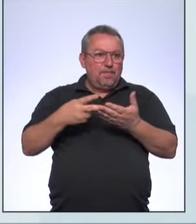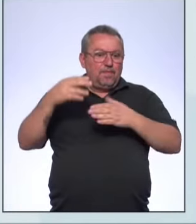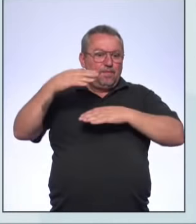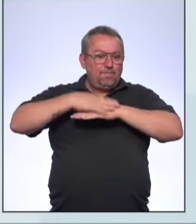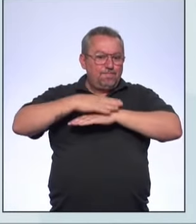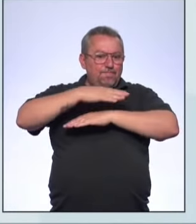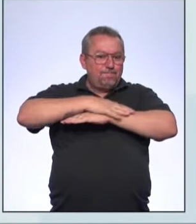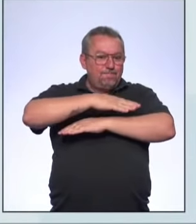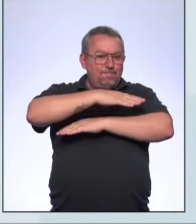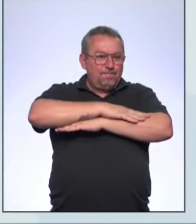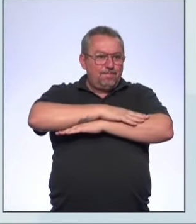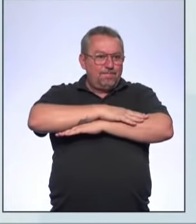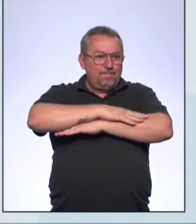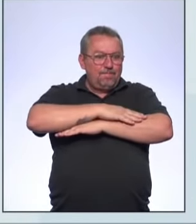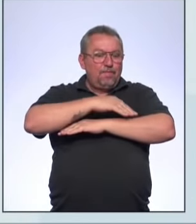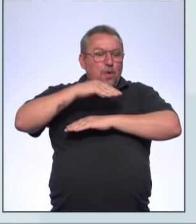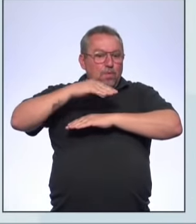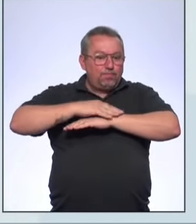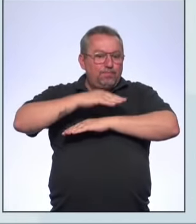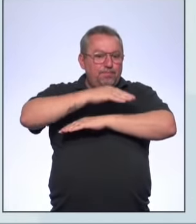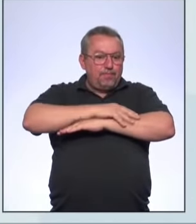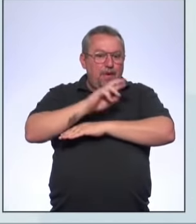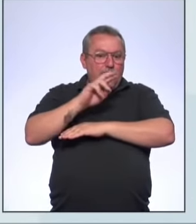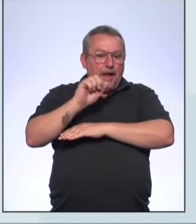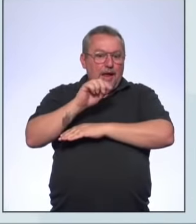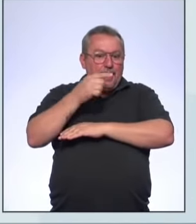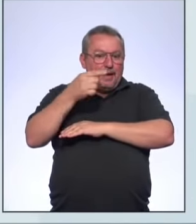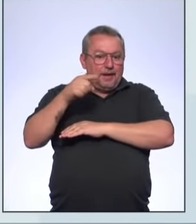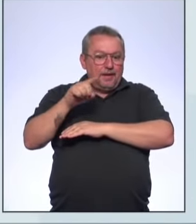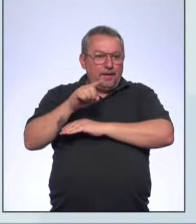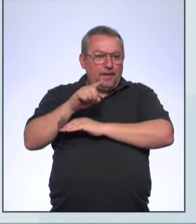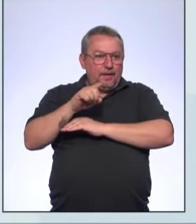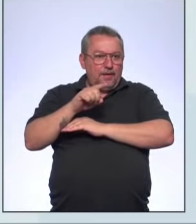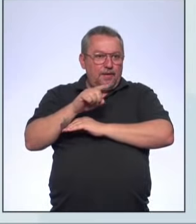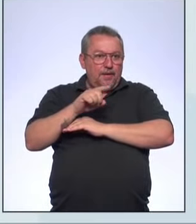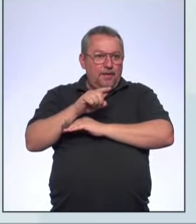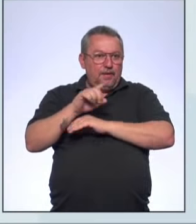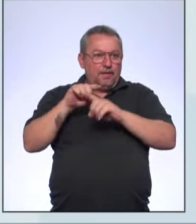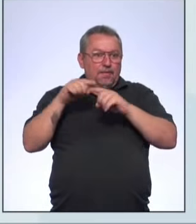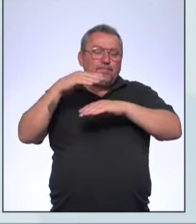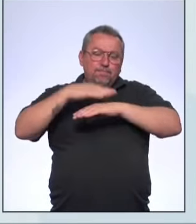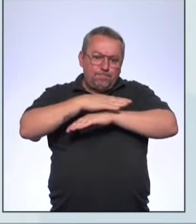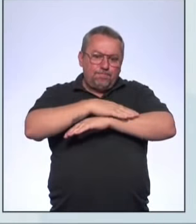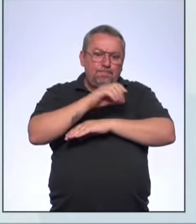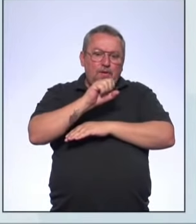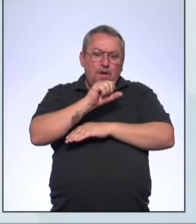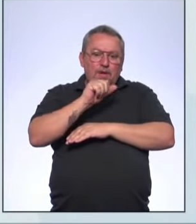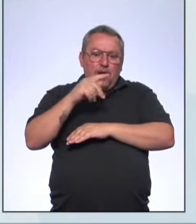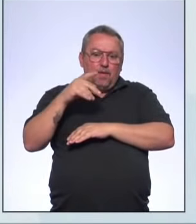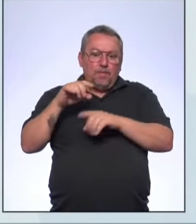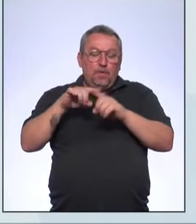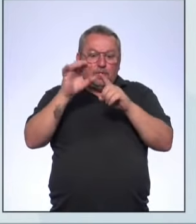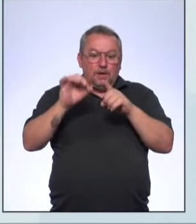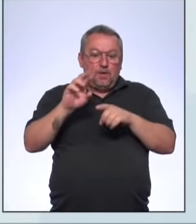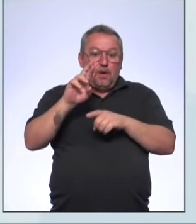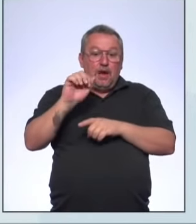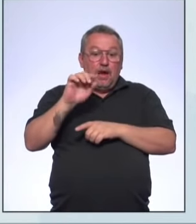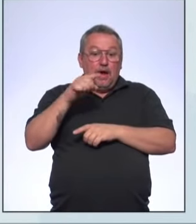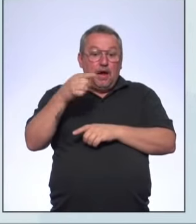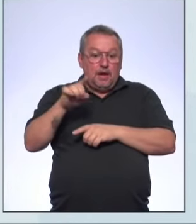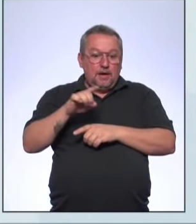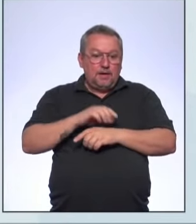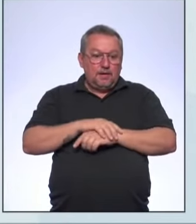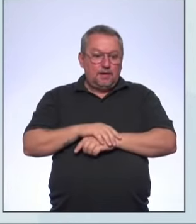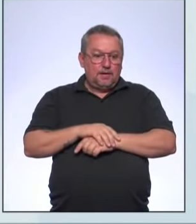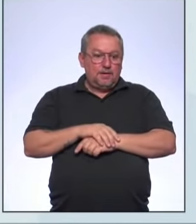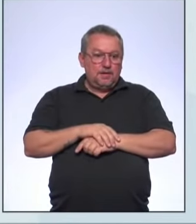como saporra mas geralmente a gente vê como tradução como hum mas geralmente é mas como sapo também mas é o certo é hum cuidado para não